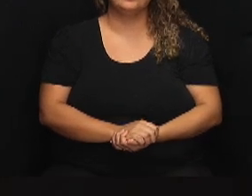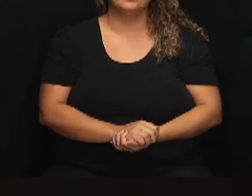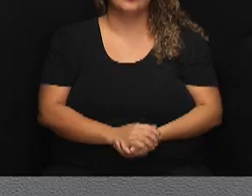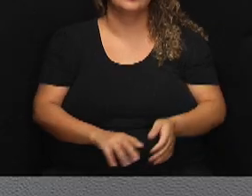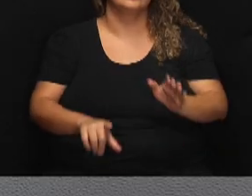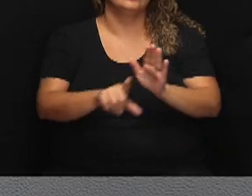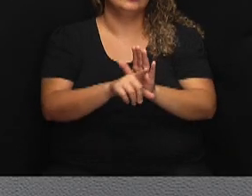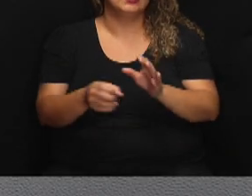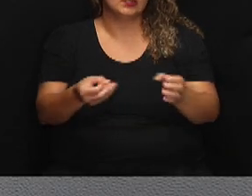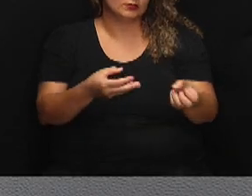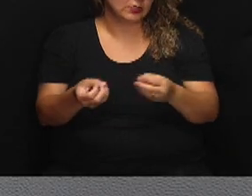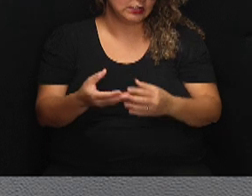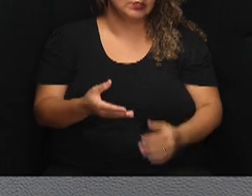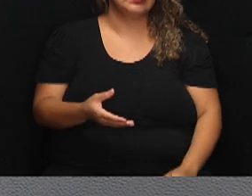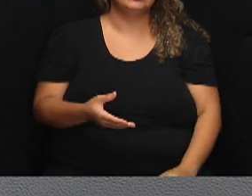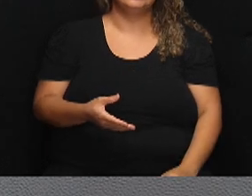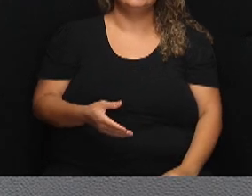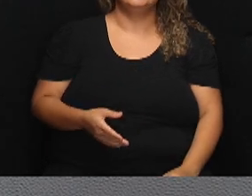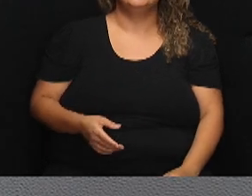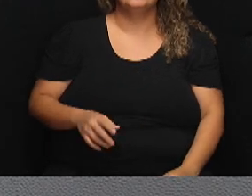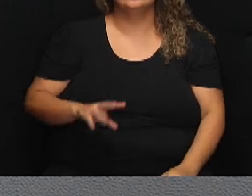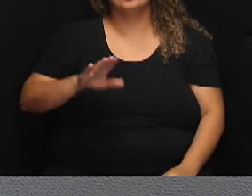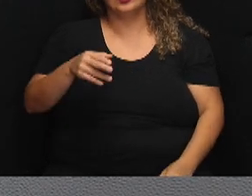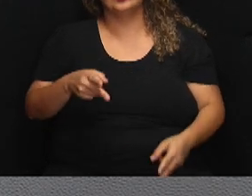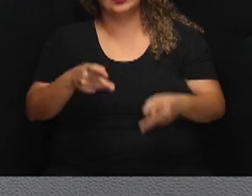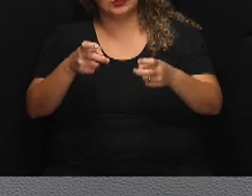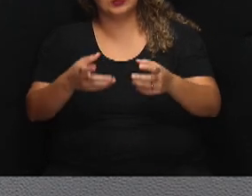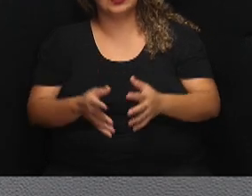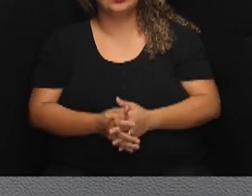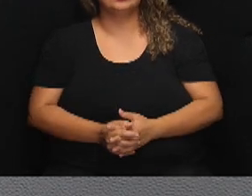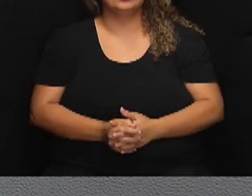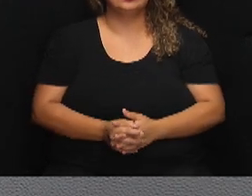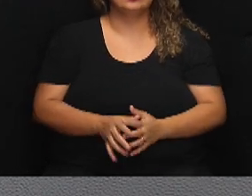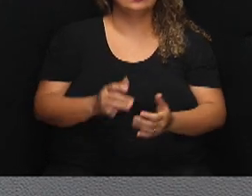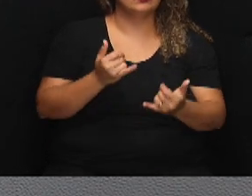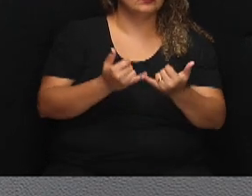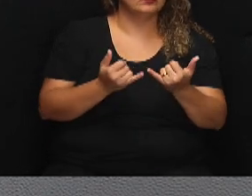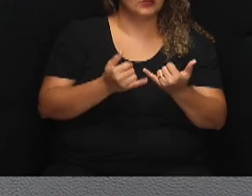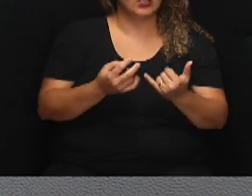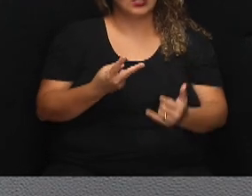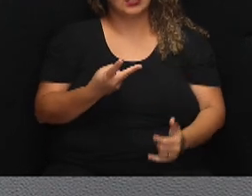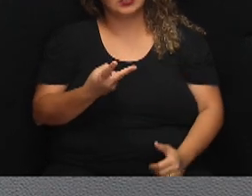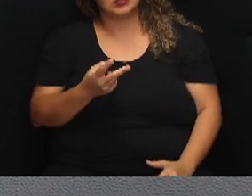bem recente, né? A violência política de gênero foi reconhecida só ali em meados de